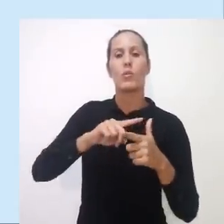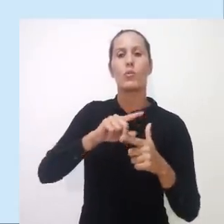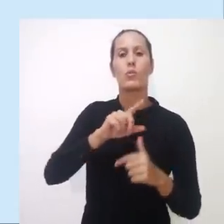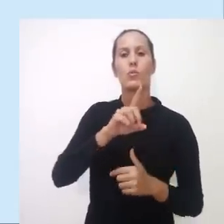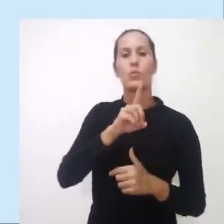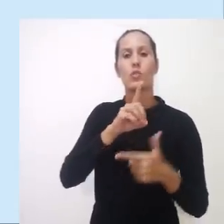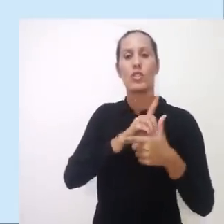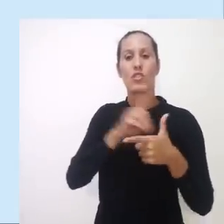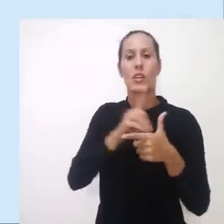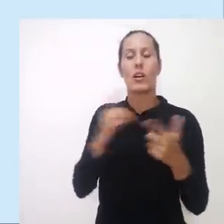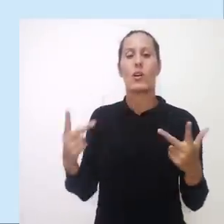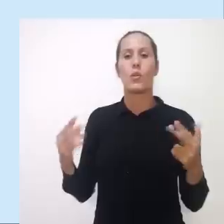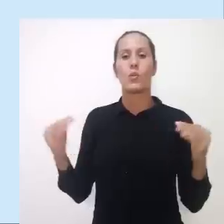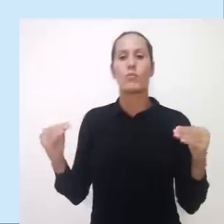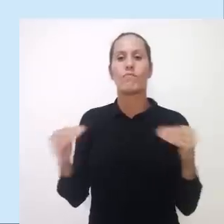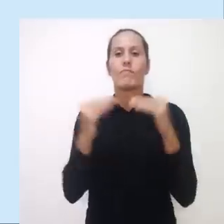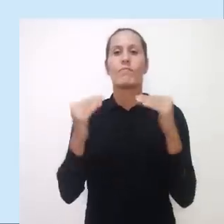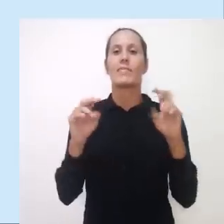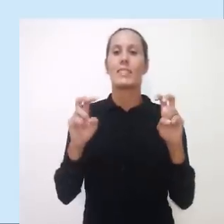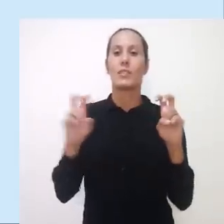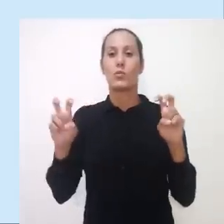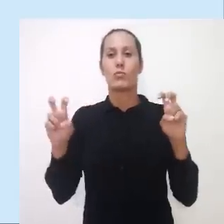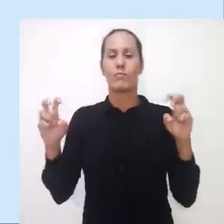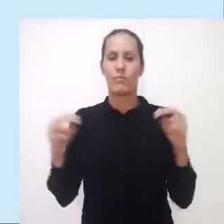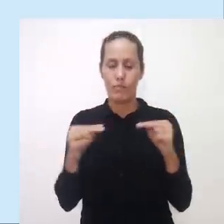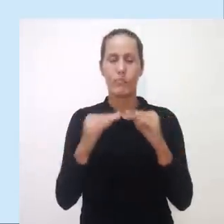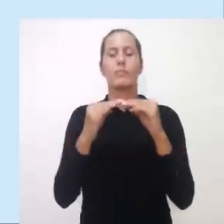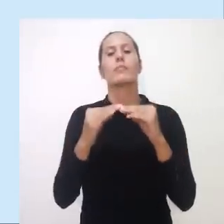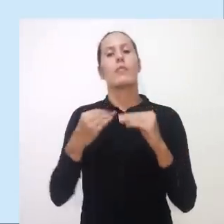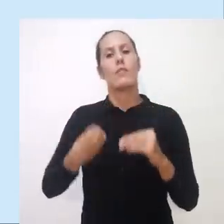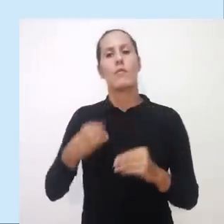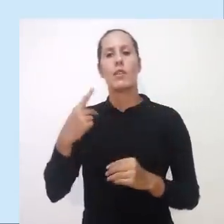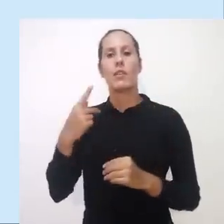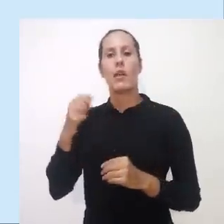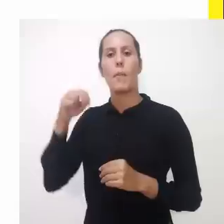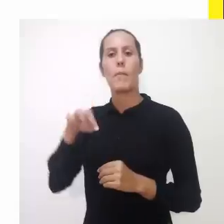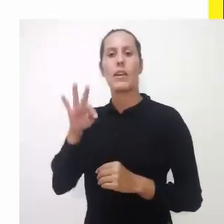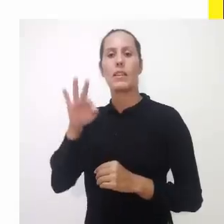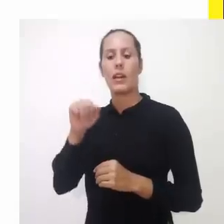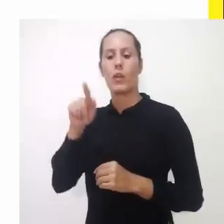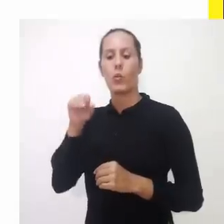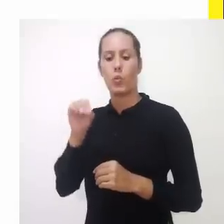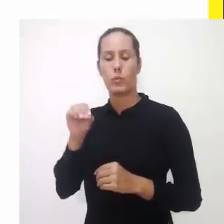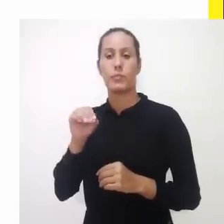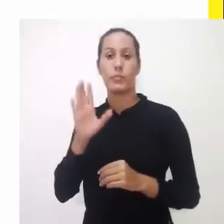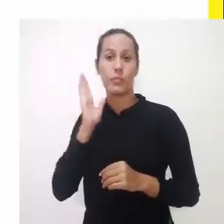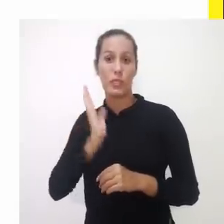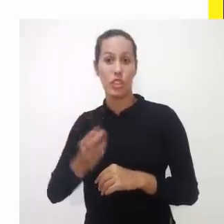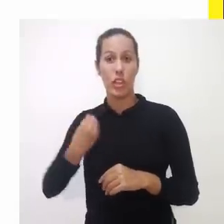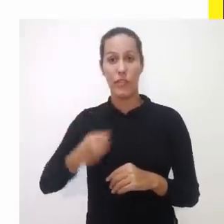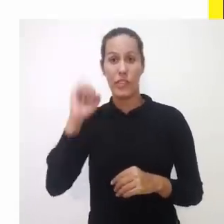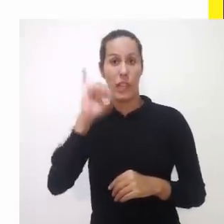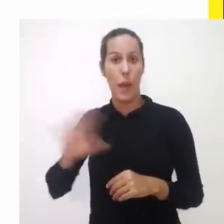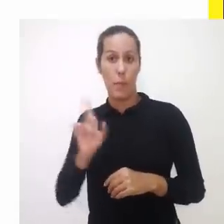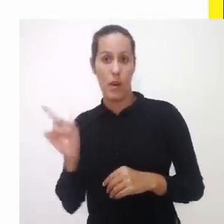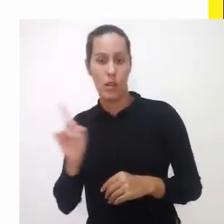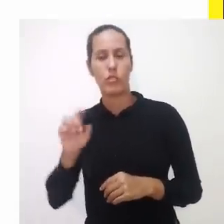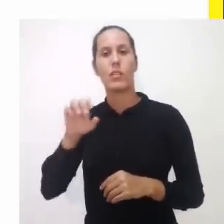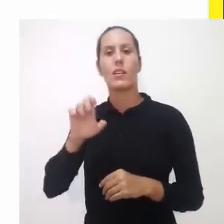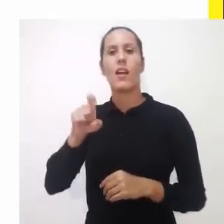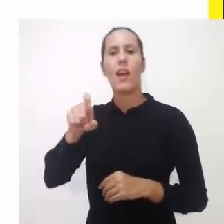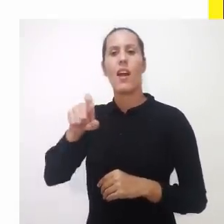Então, diagonais 5, número de lados 5, ok? É um pentágono. O hexágono é uma figura formada por 6 lados, onde tem